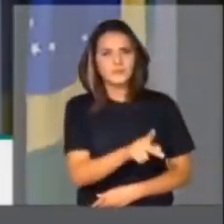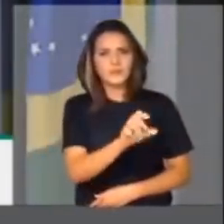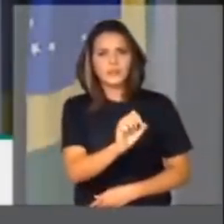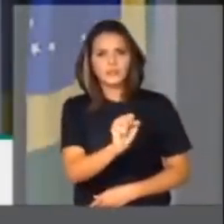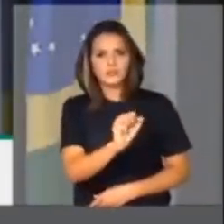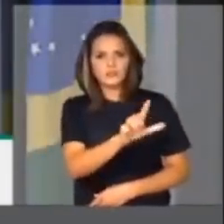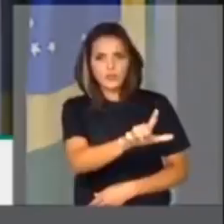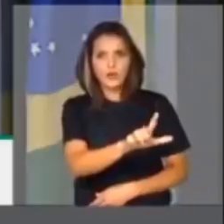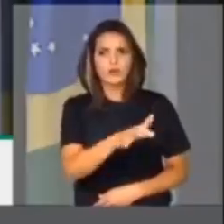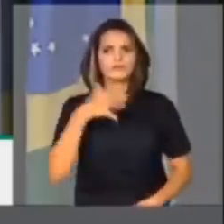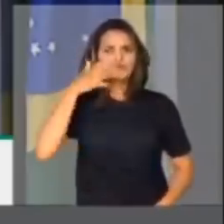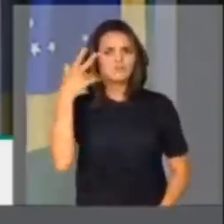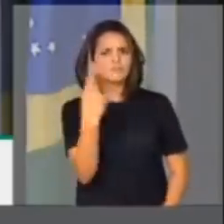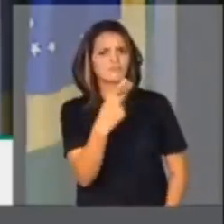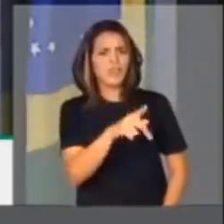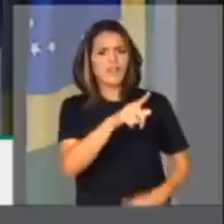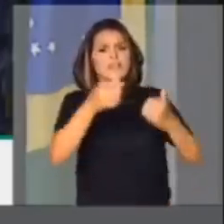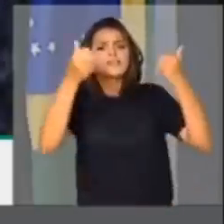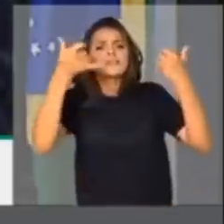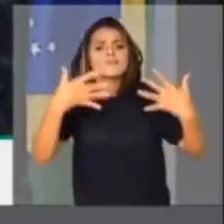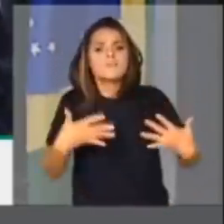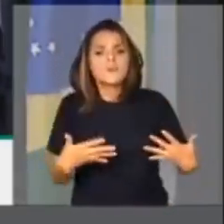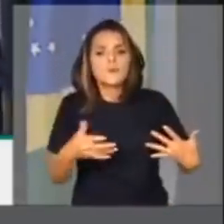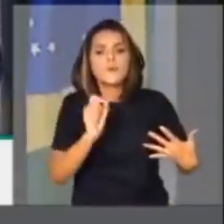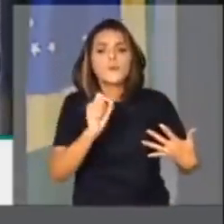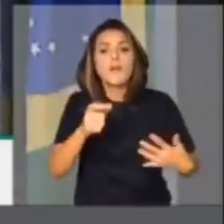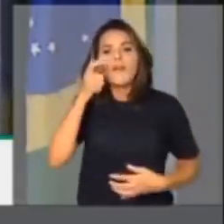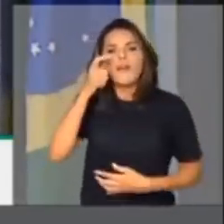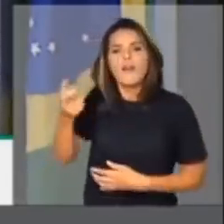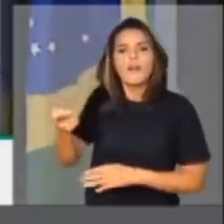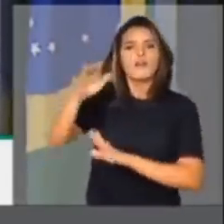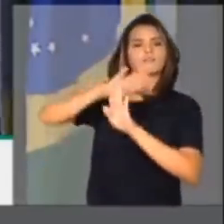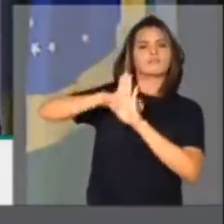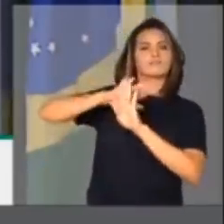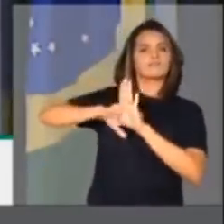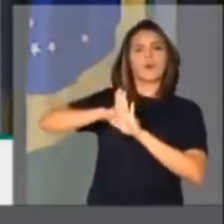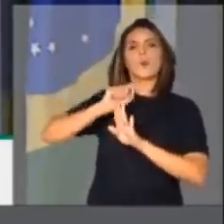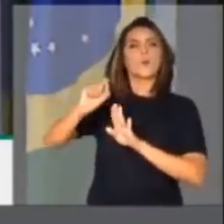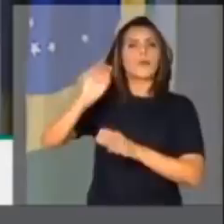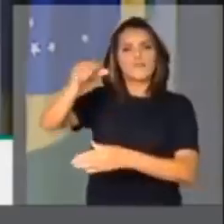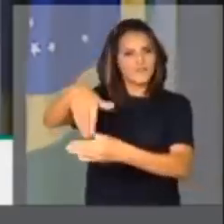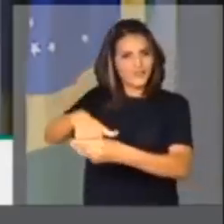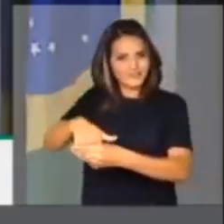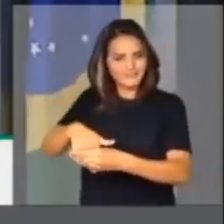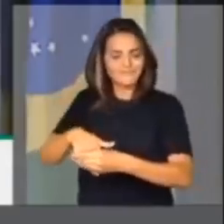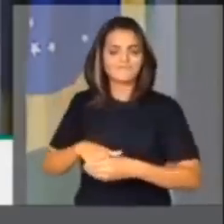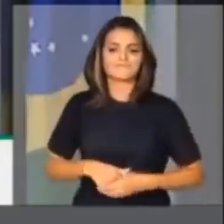PSOL. Porque ali ela deixou muito claro qual é o interesse por trás desta